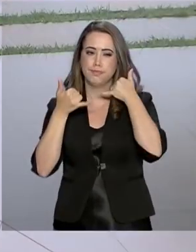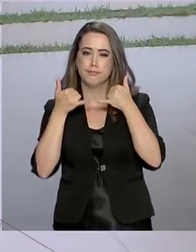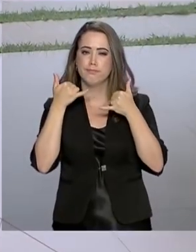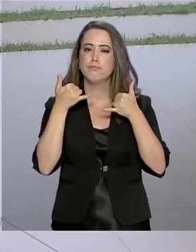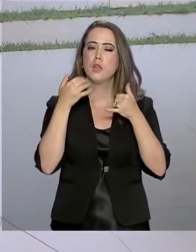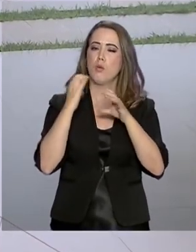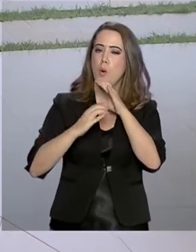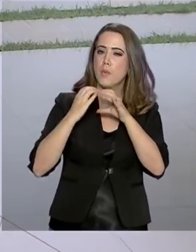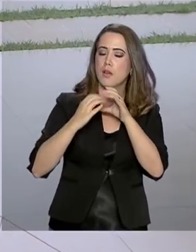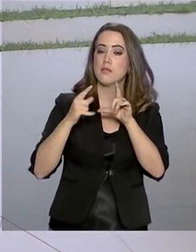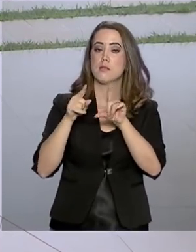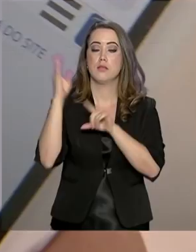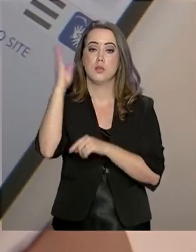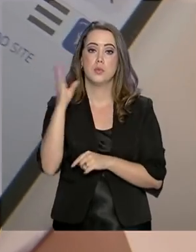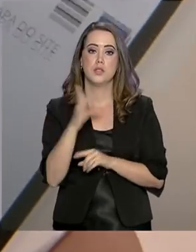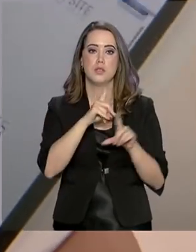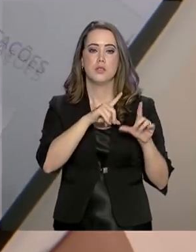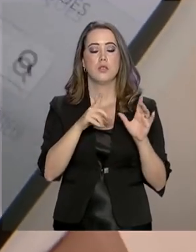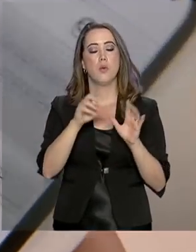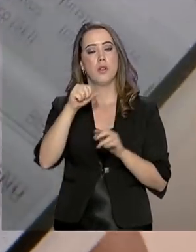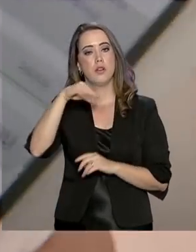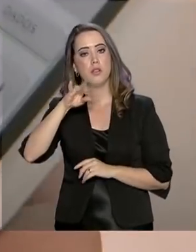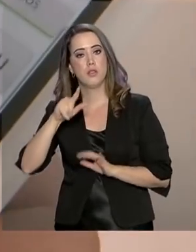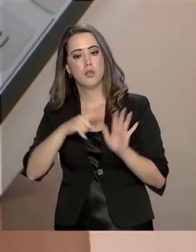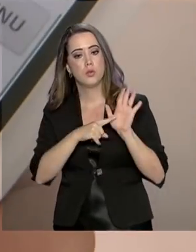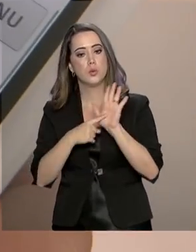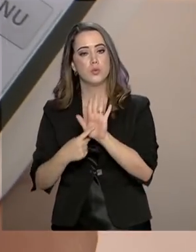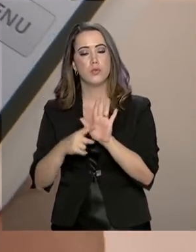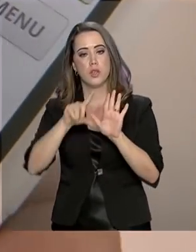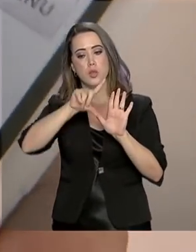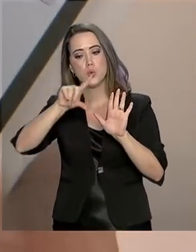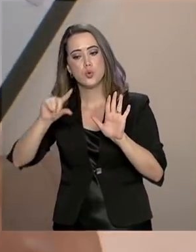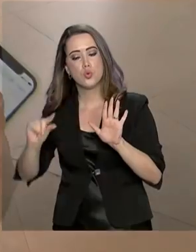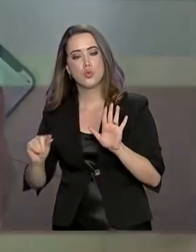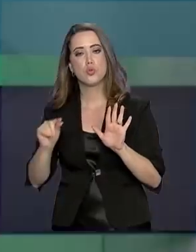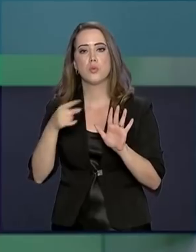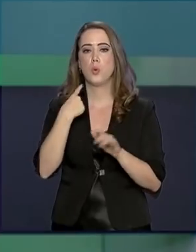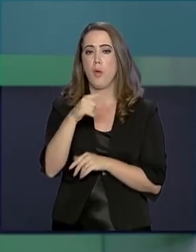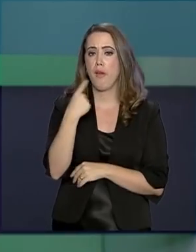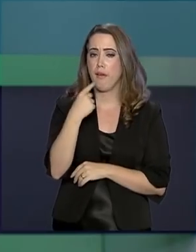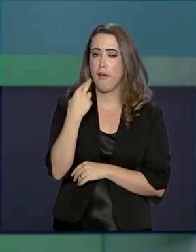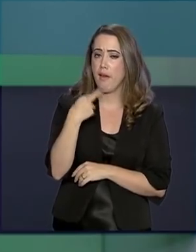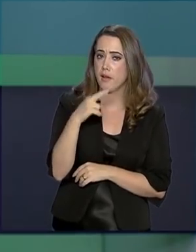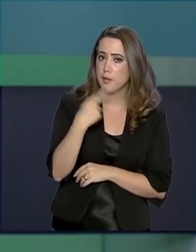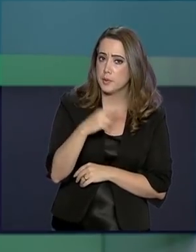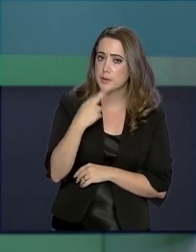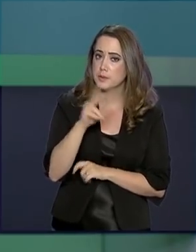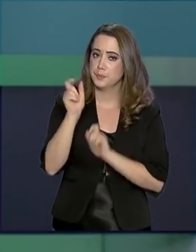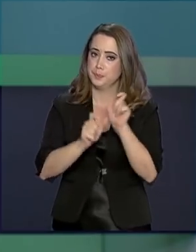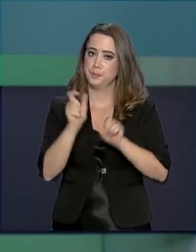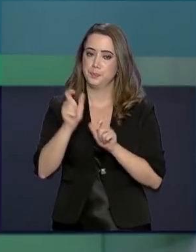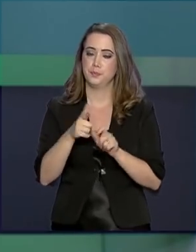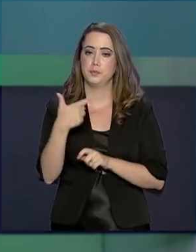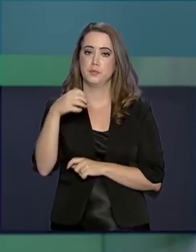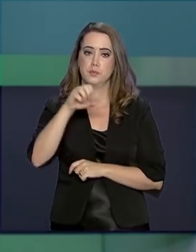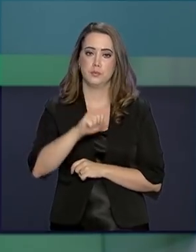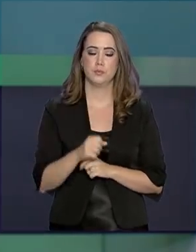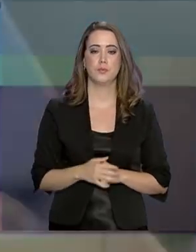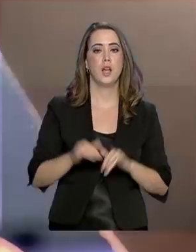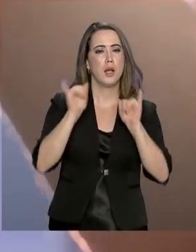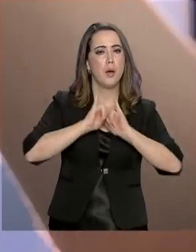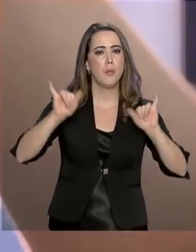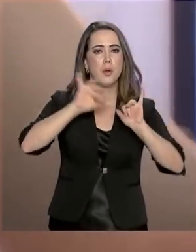relatório da Anatel mostra queda em número de reclamações dos consumidores em 2018 e Campanha Mundial quer ampliar a